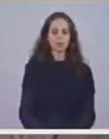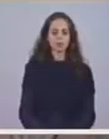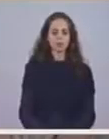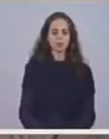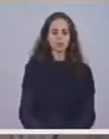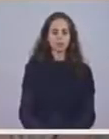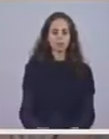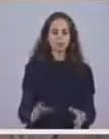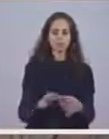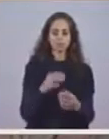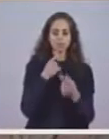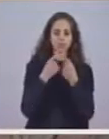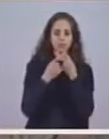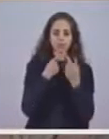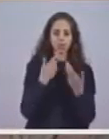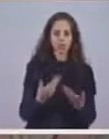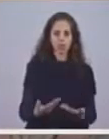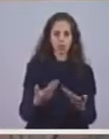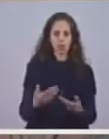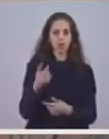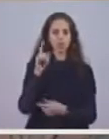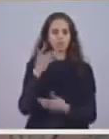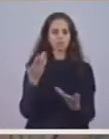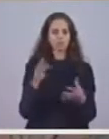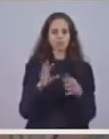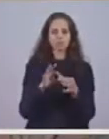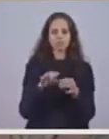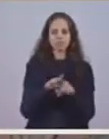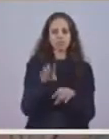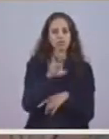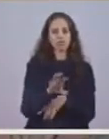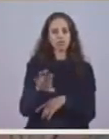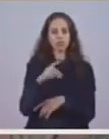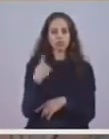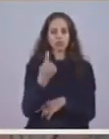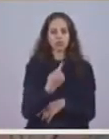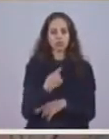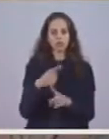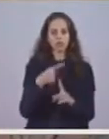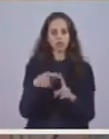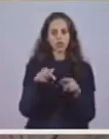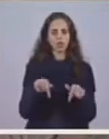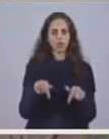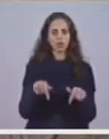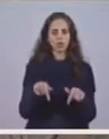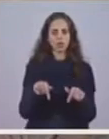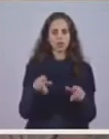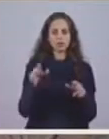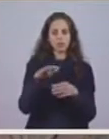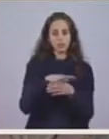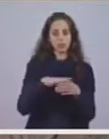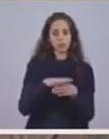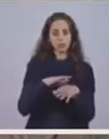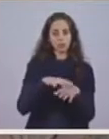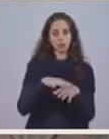A questão que se coloca é, portanto, acerca do modo como este ano e nas circunstâncias